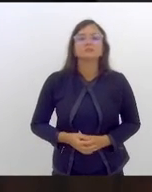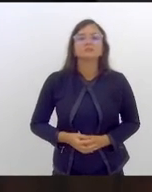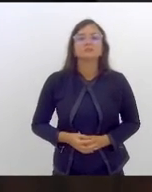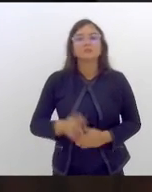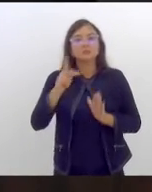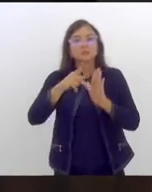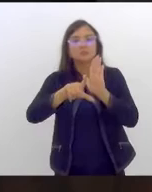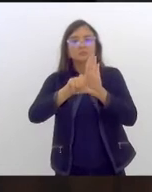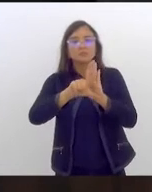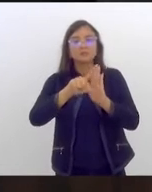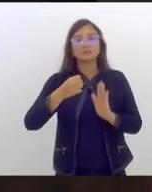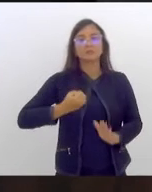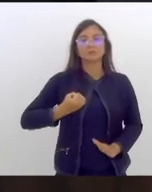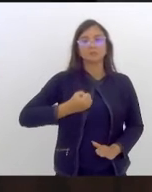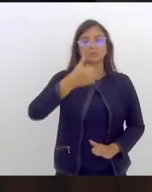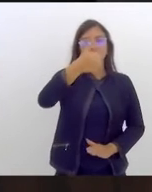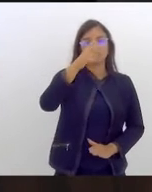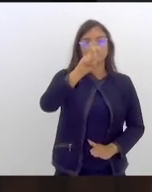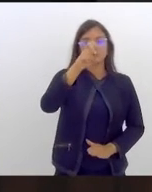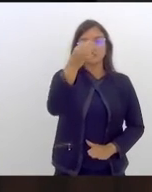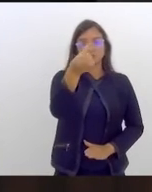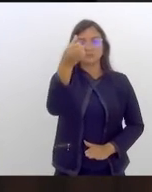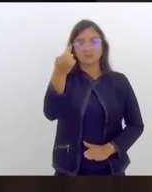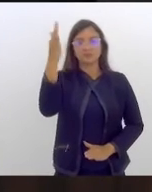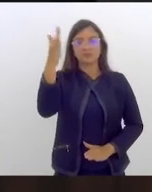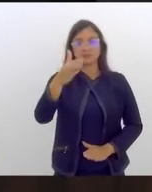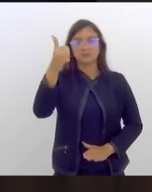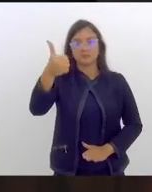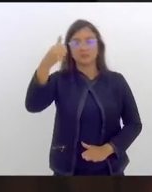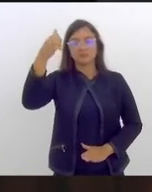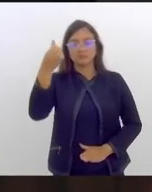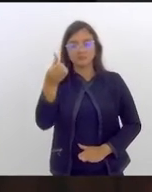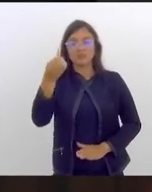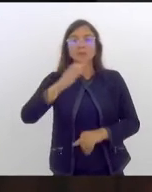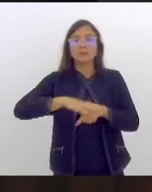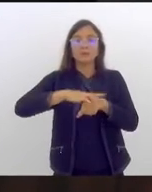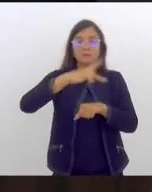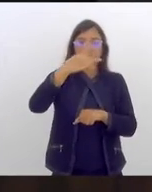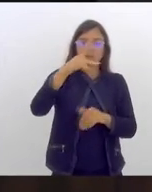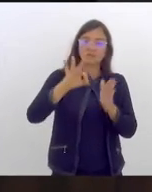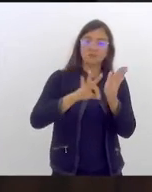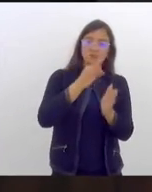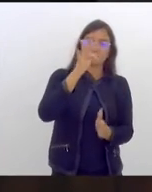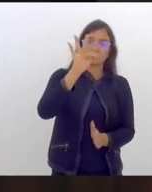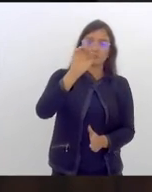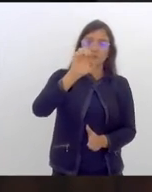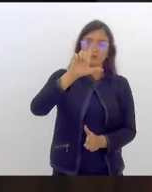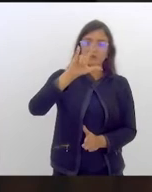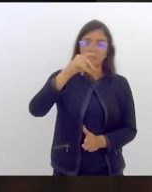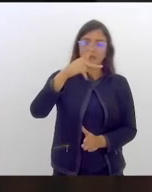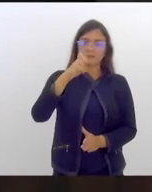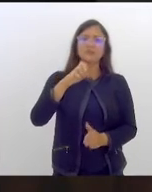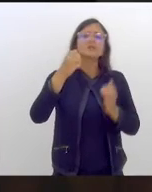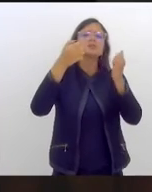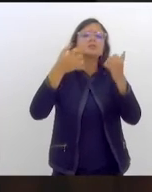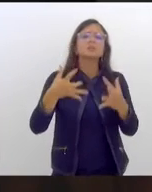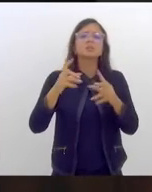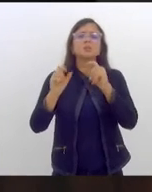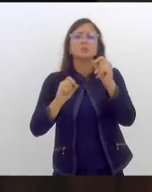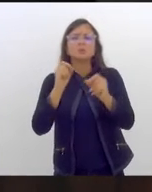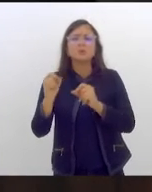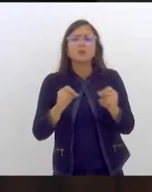projeto de lei número 1566 de 2016 de autoria Deputado Felipe Soares que dispõe sobre as condições de apresentação